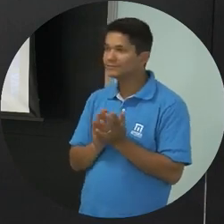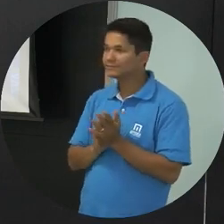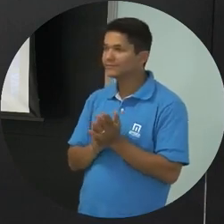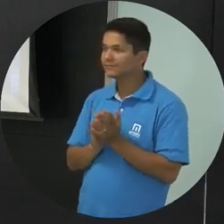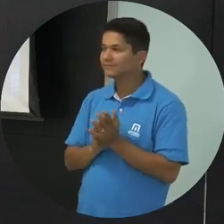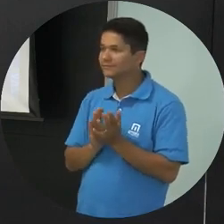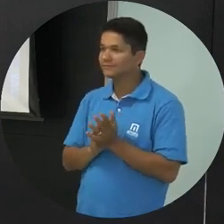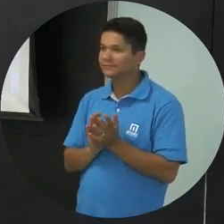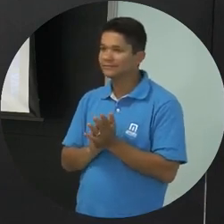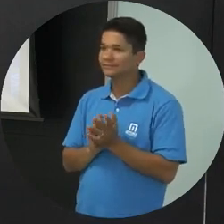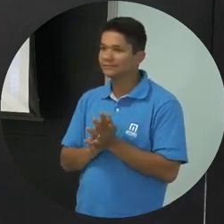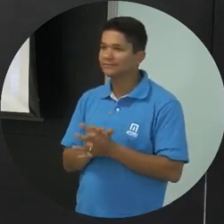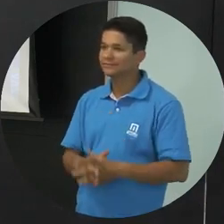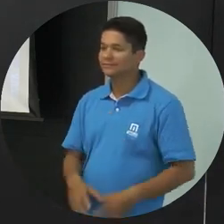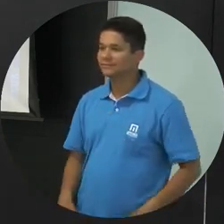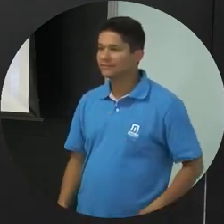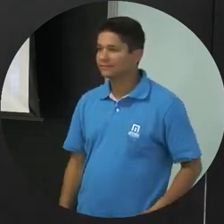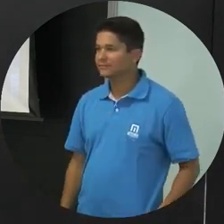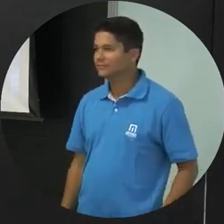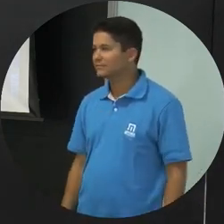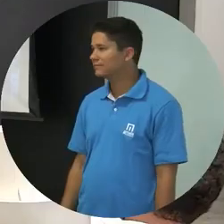Obrigado.